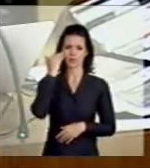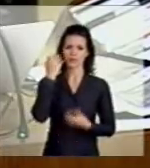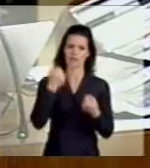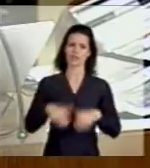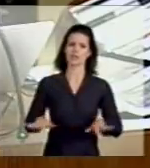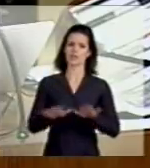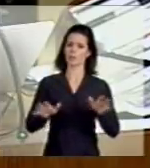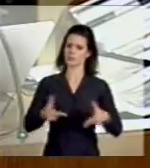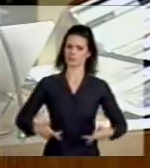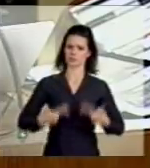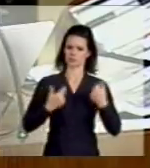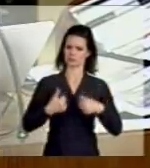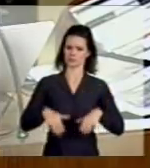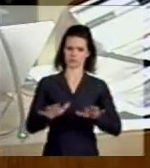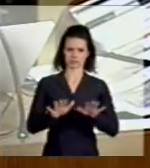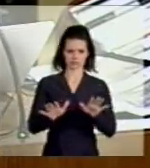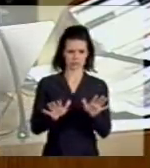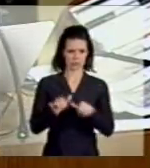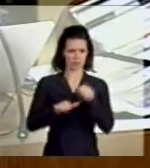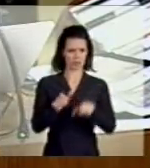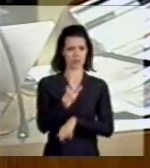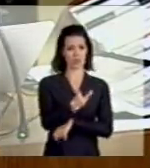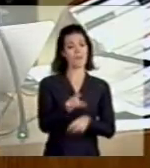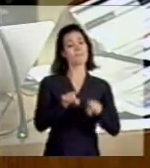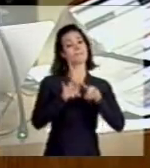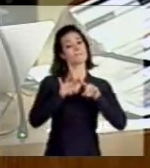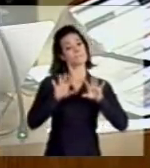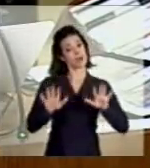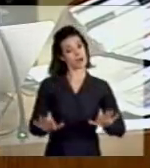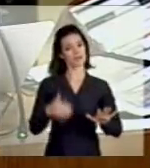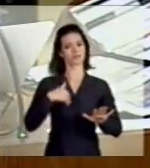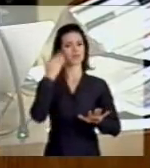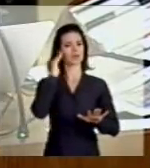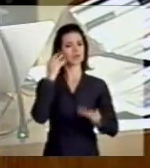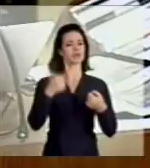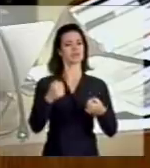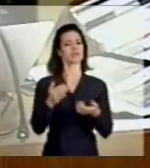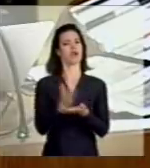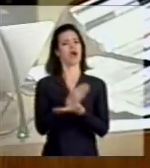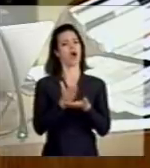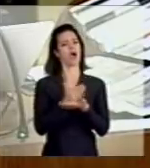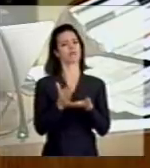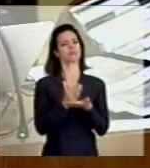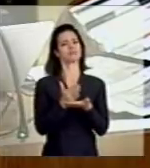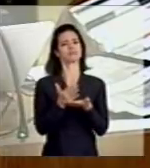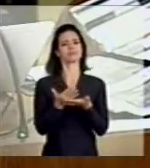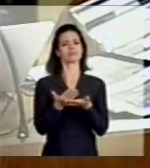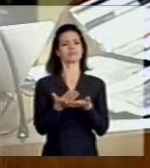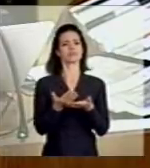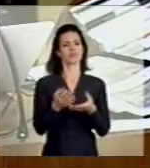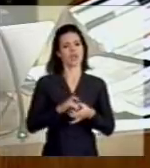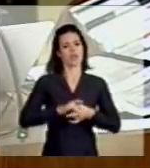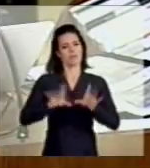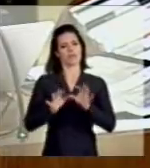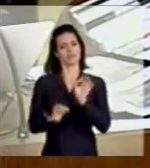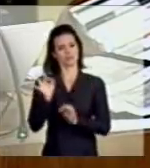necessidade de cirurgia para que haja alteração do nome. No entanto, entendo que é preciso uma autorização judicial